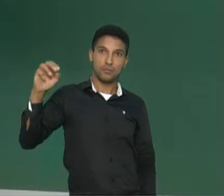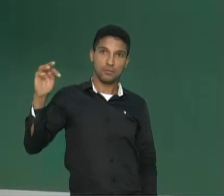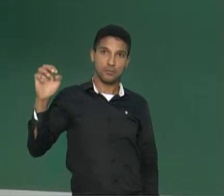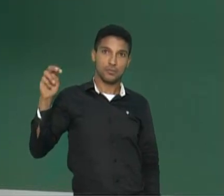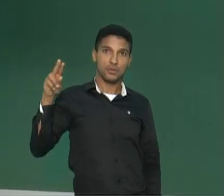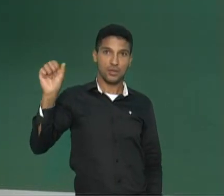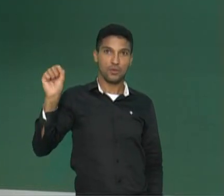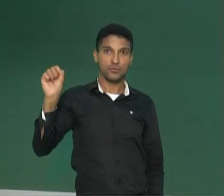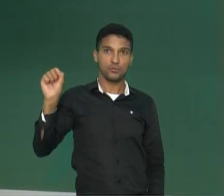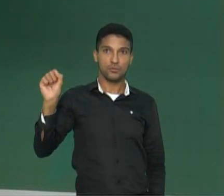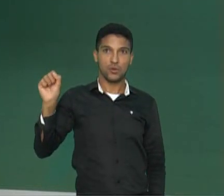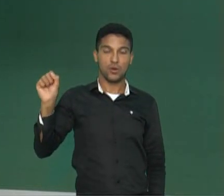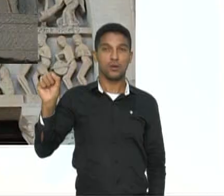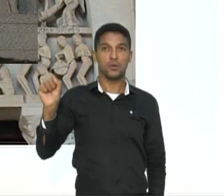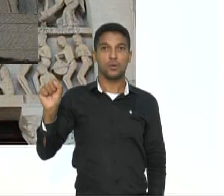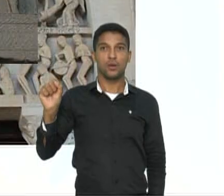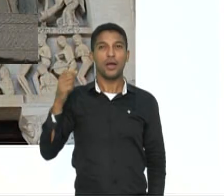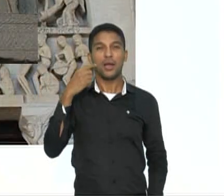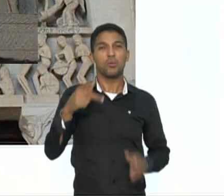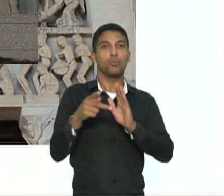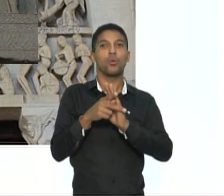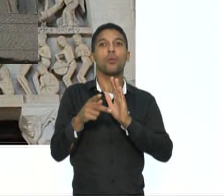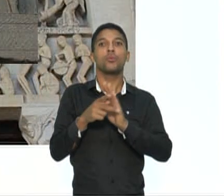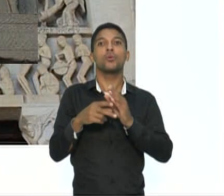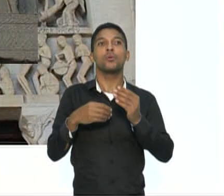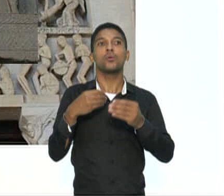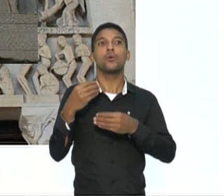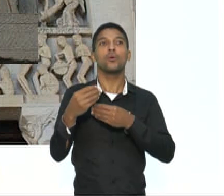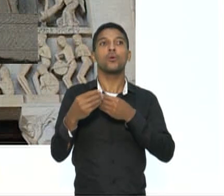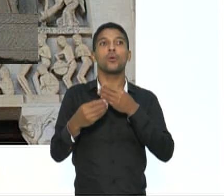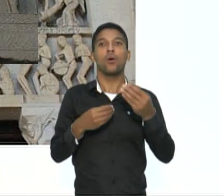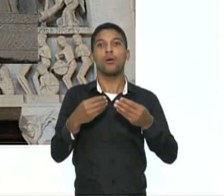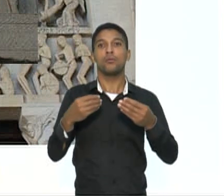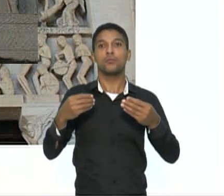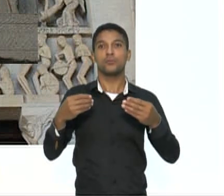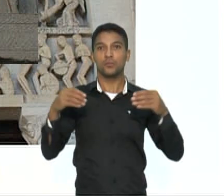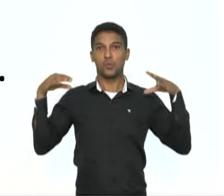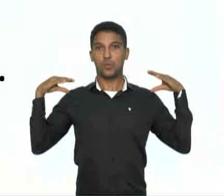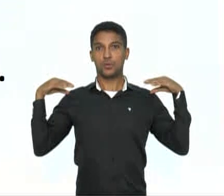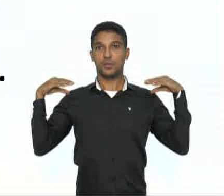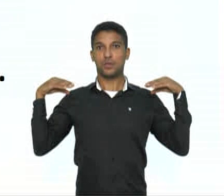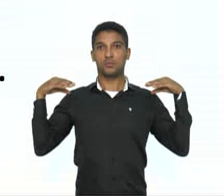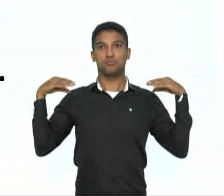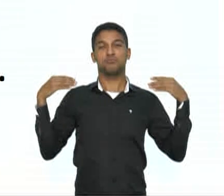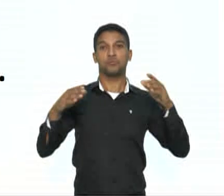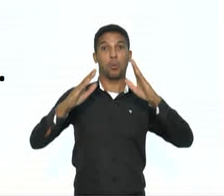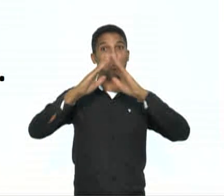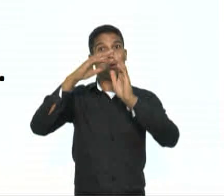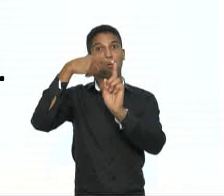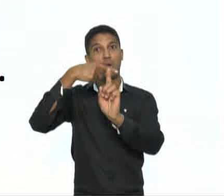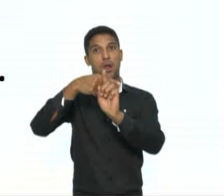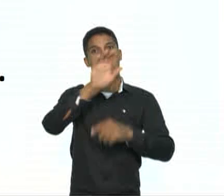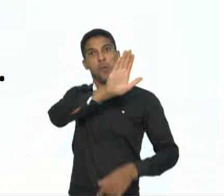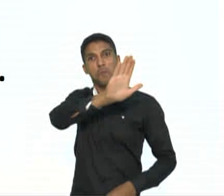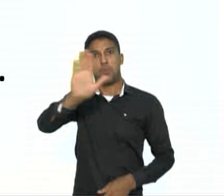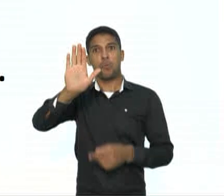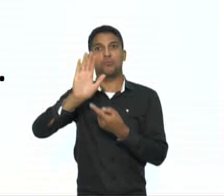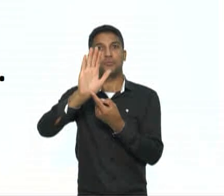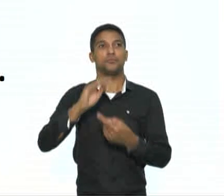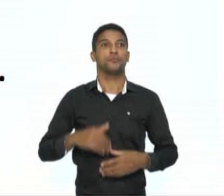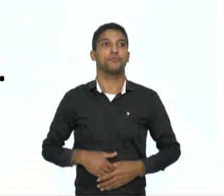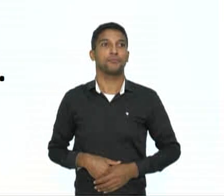era a concepção do anjo naquela época. Então aqui, ó, o cara dos desesperados na parte do juízo final. Então uma escultura bem iconográfica, né?